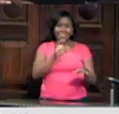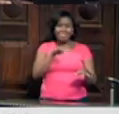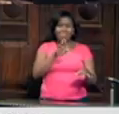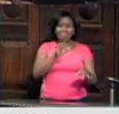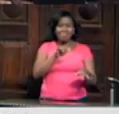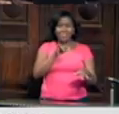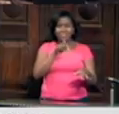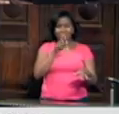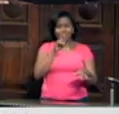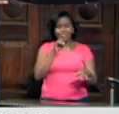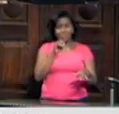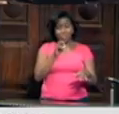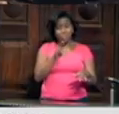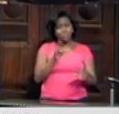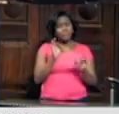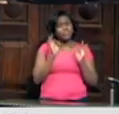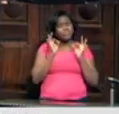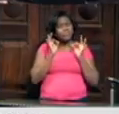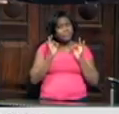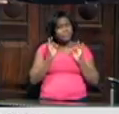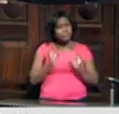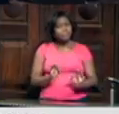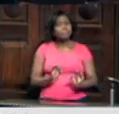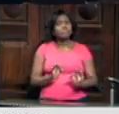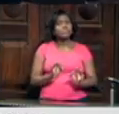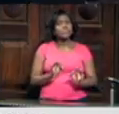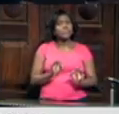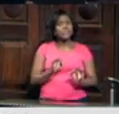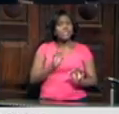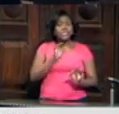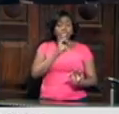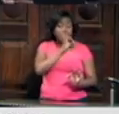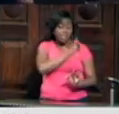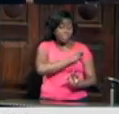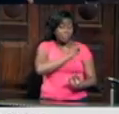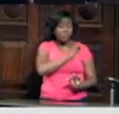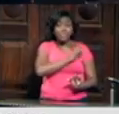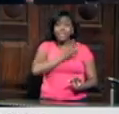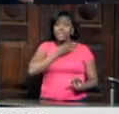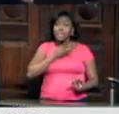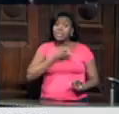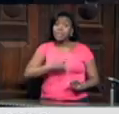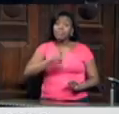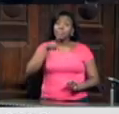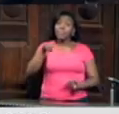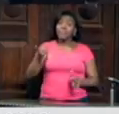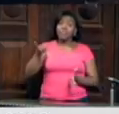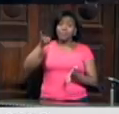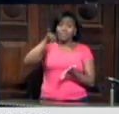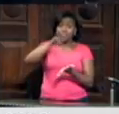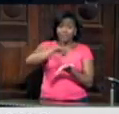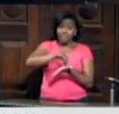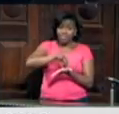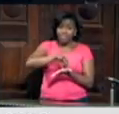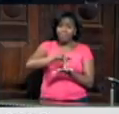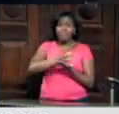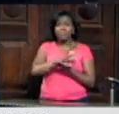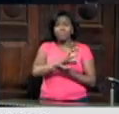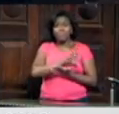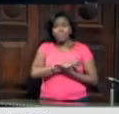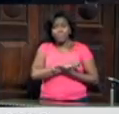Holanda Cavalcante. Certamente, o Rio de Janeiro sempre foi a capital